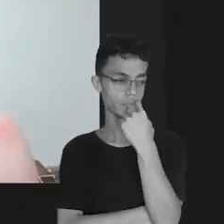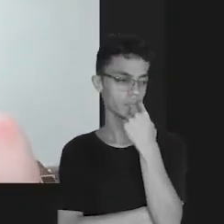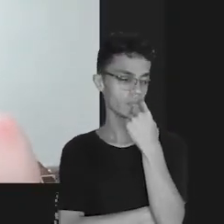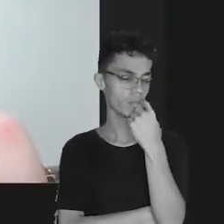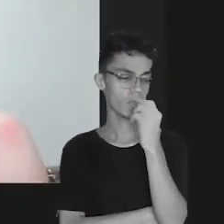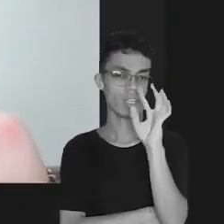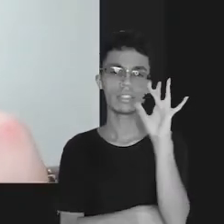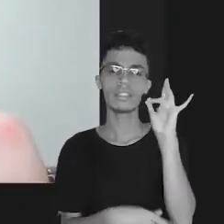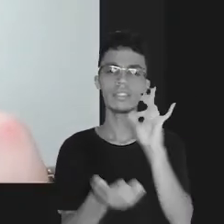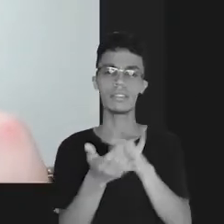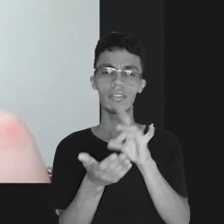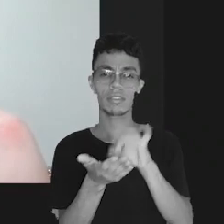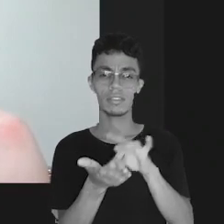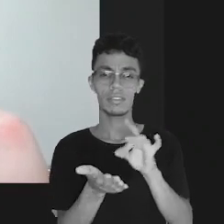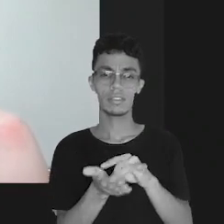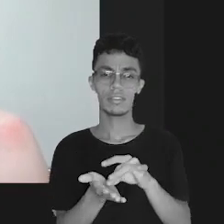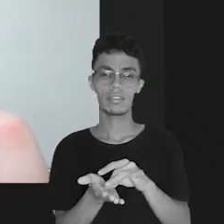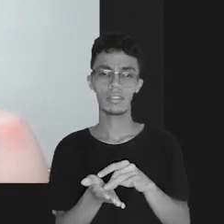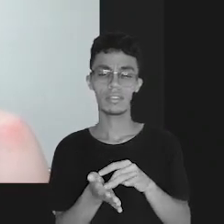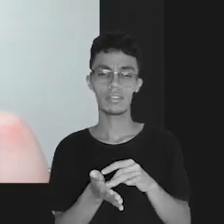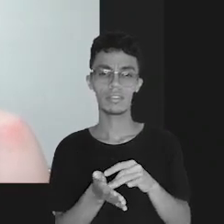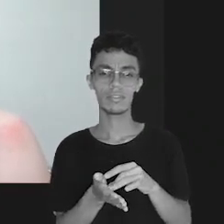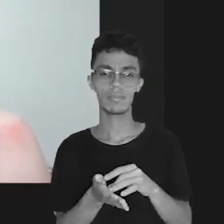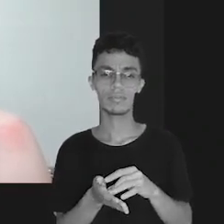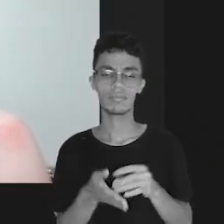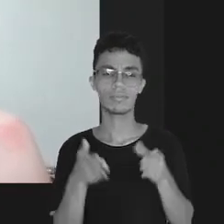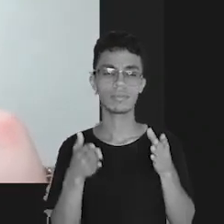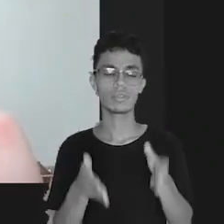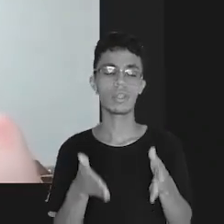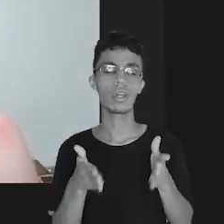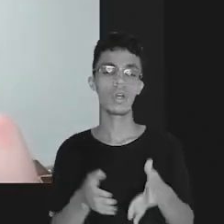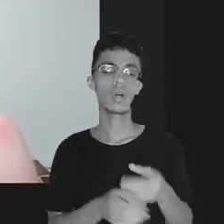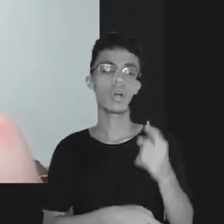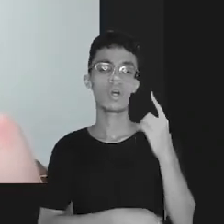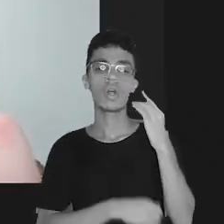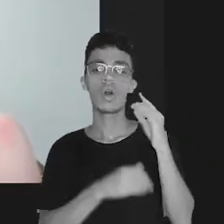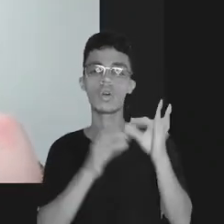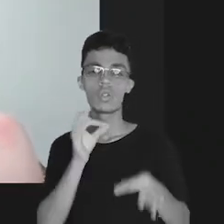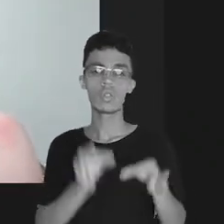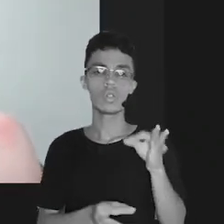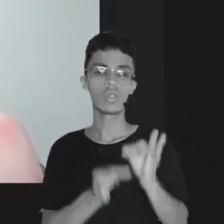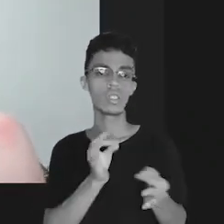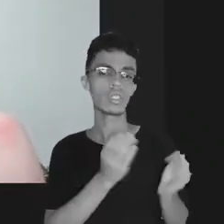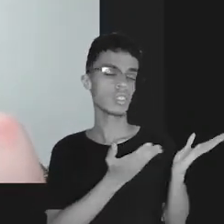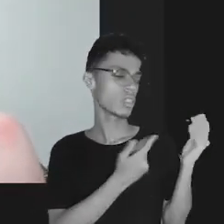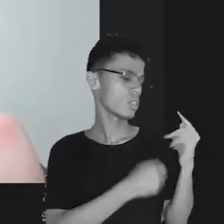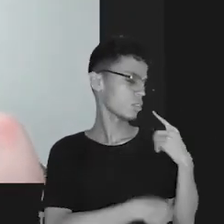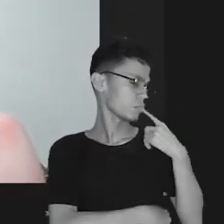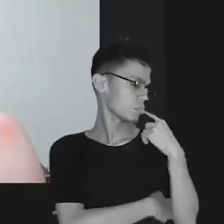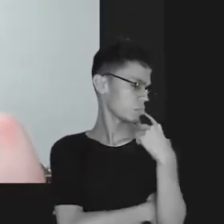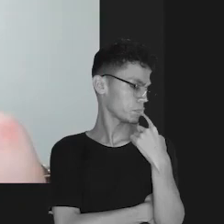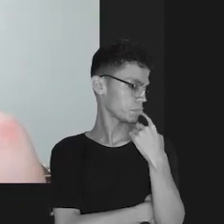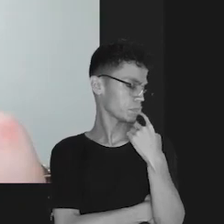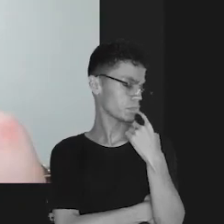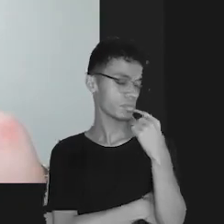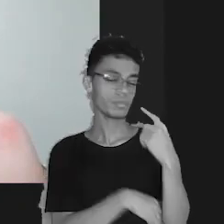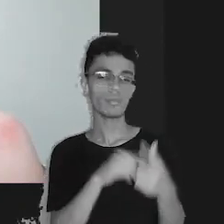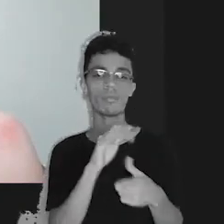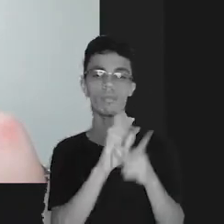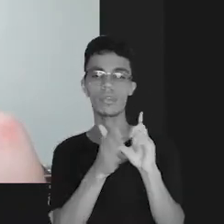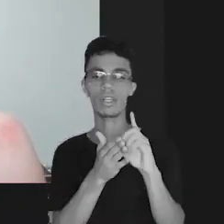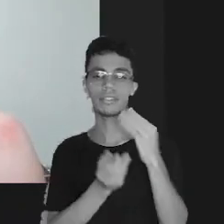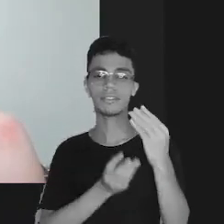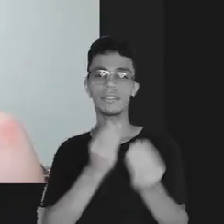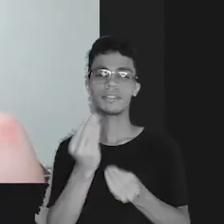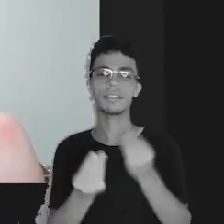Isso é verdade. Agora. Para o juiz jovem. Mas antes,